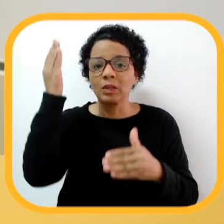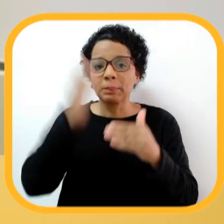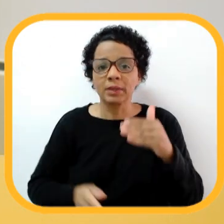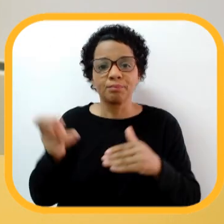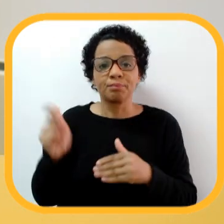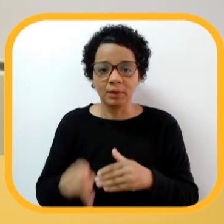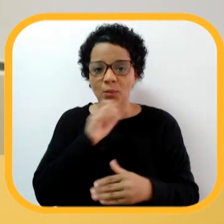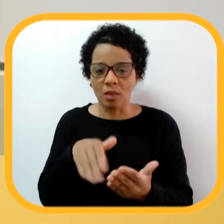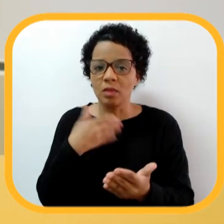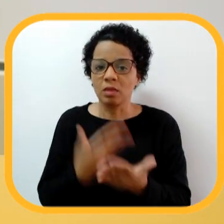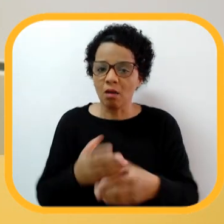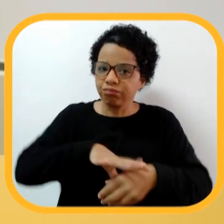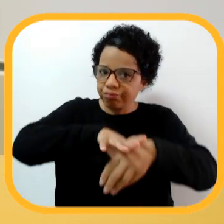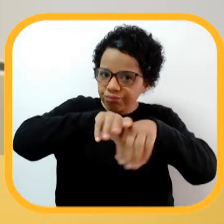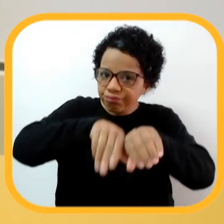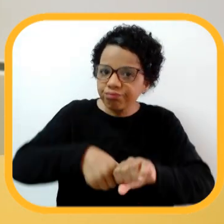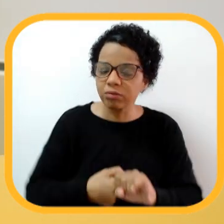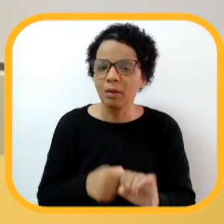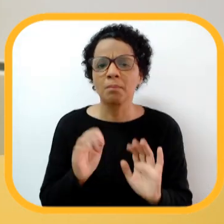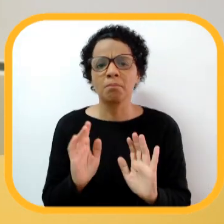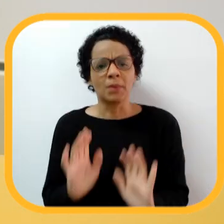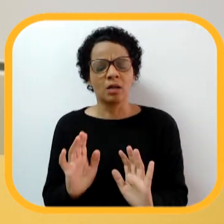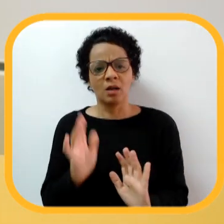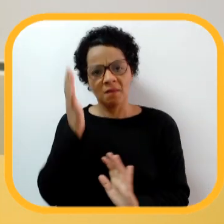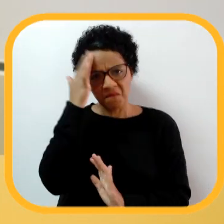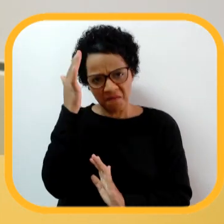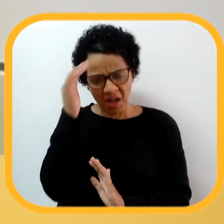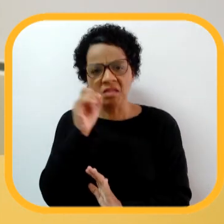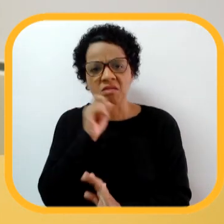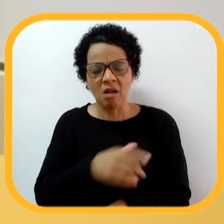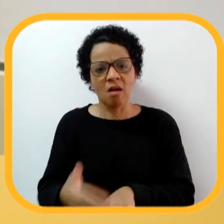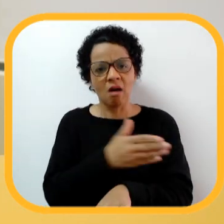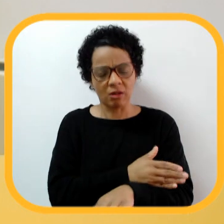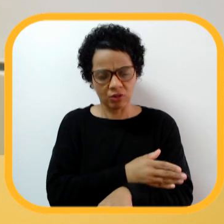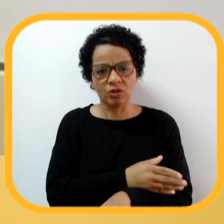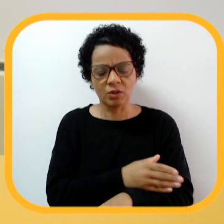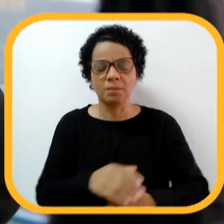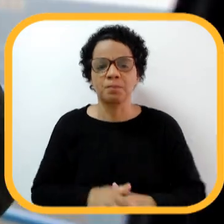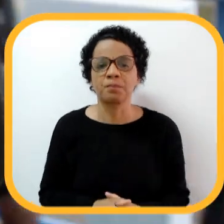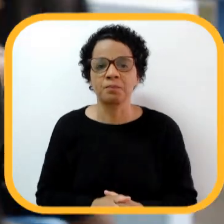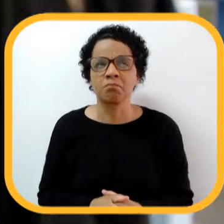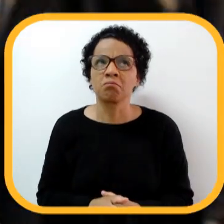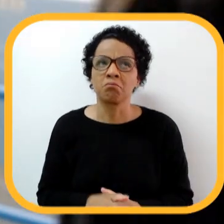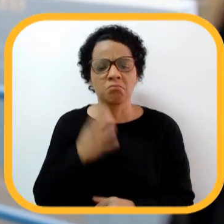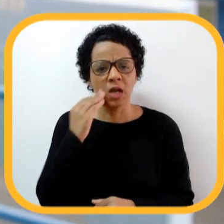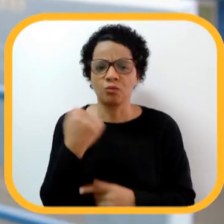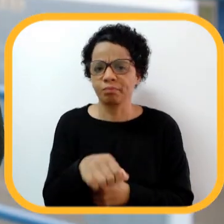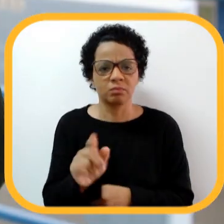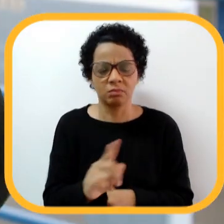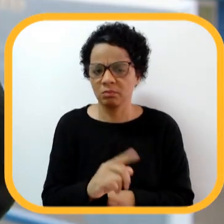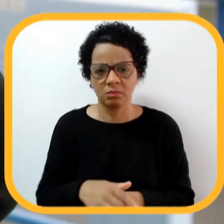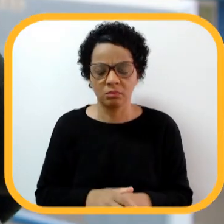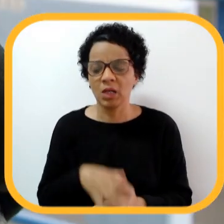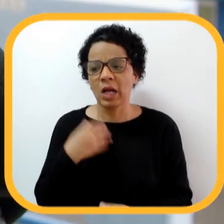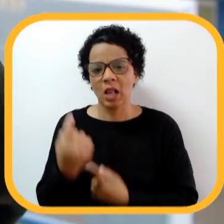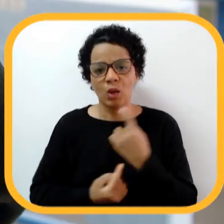de forma inesperada e podem causar grandes danos. Mas será possível prever este tipo de eventos? Diria que não.